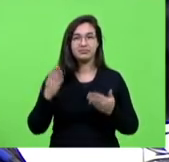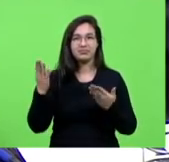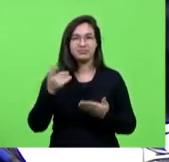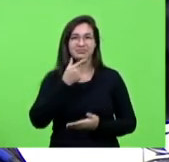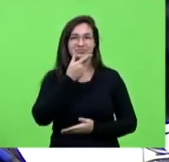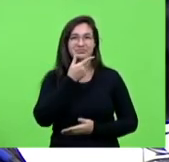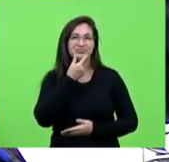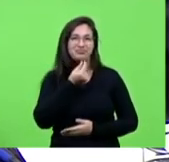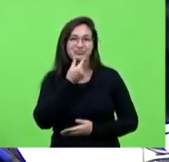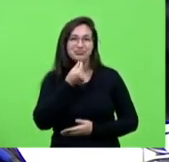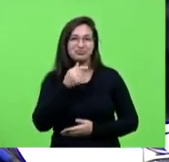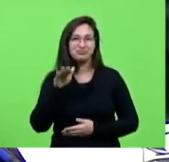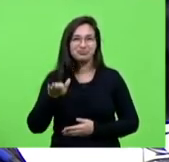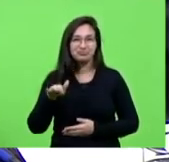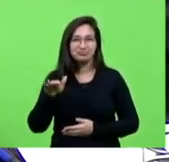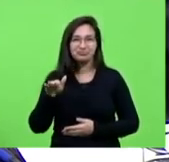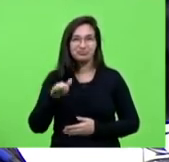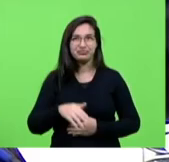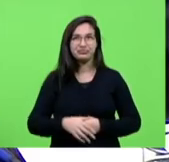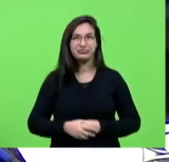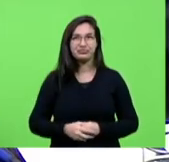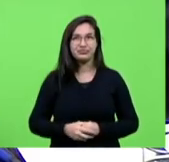Moleque, governador! Moleque!